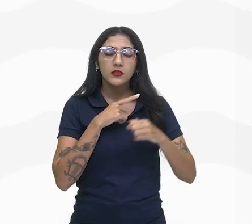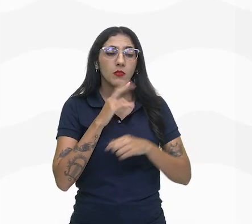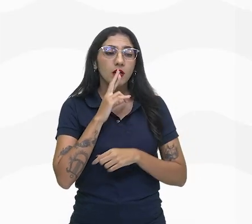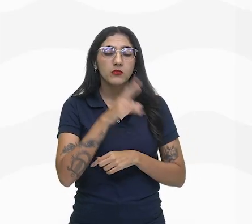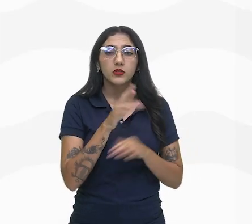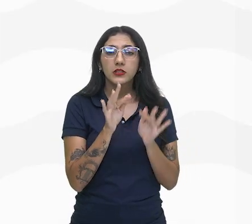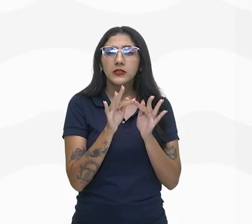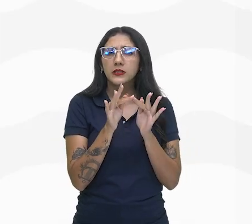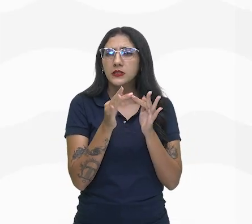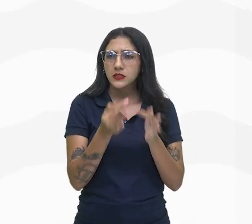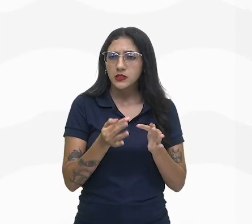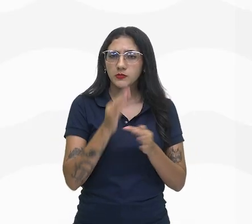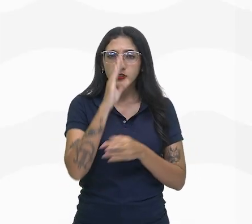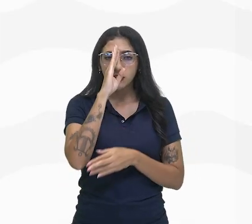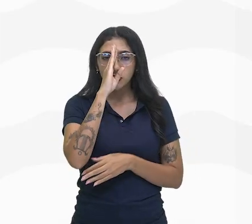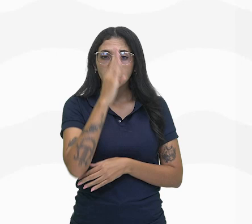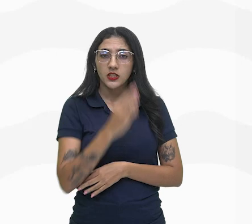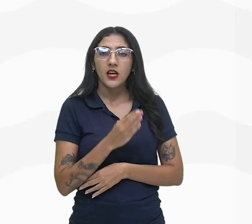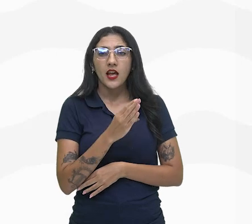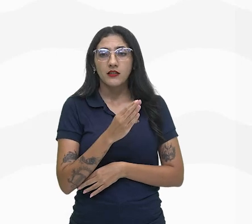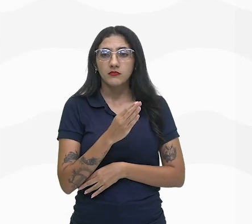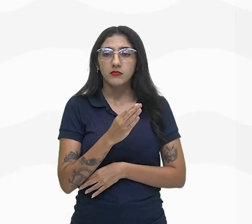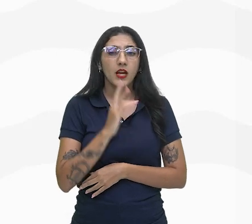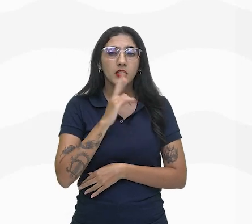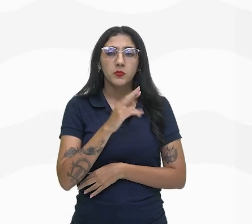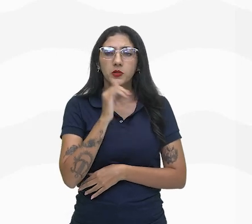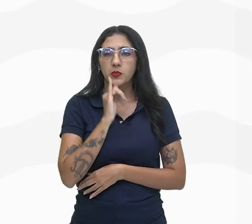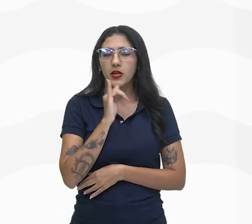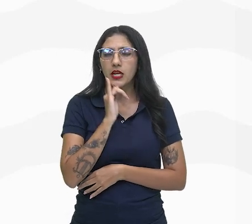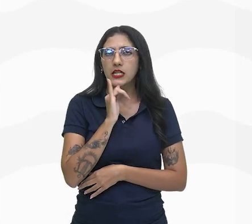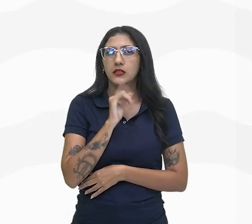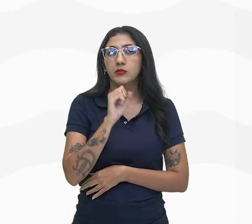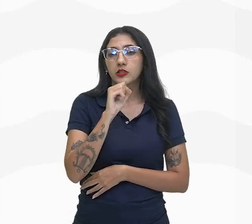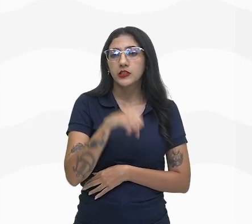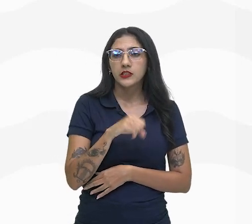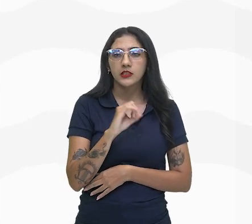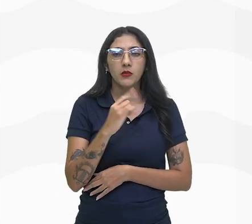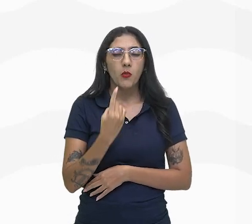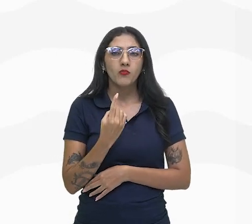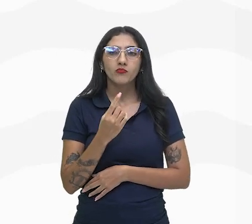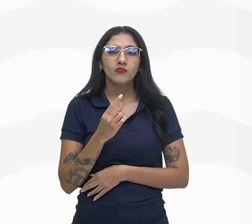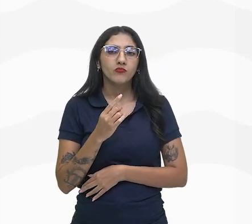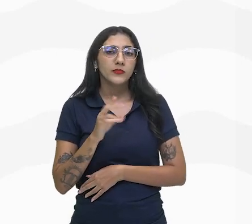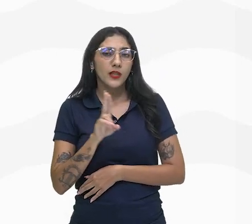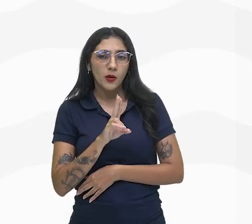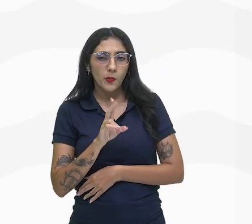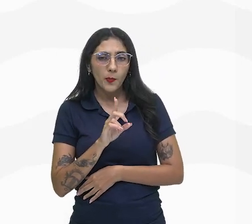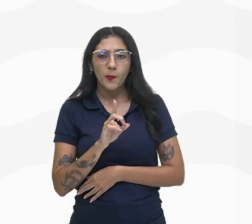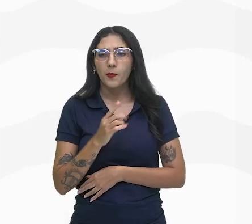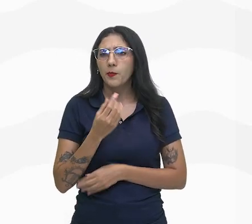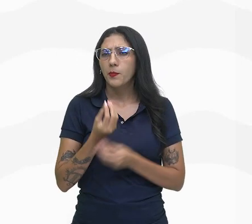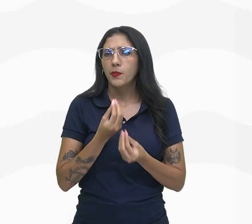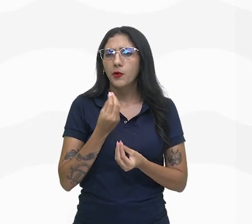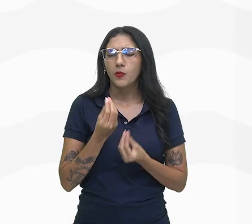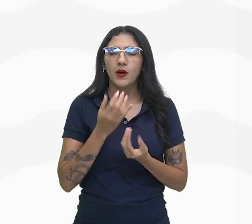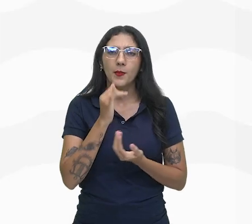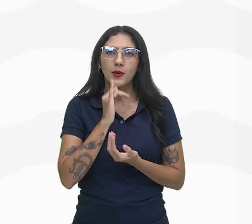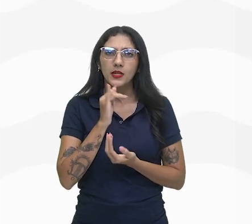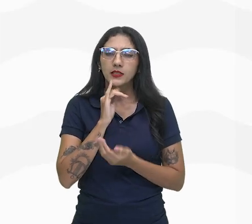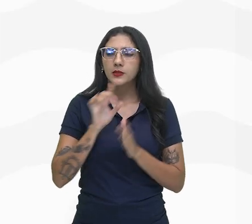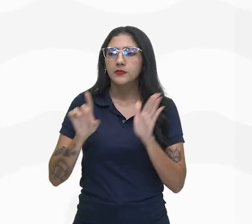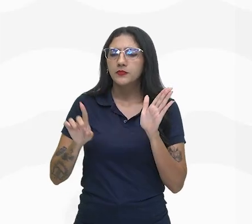simples e determinada, com respostas sim ou não. Vamos só fazer aqui um exemplo, eu e a professora Marta. Professora Marta, você